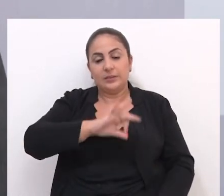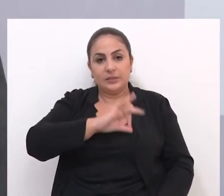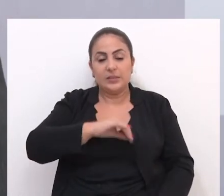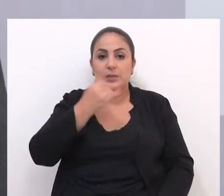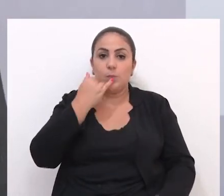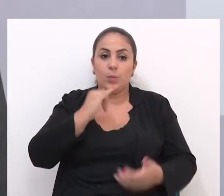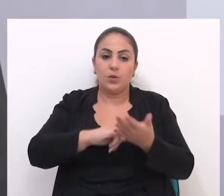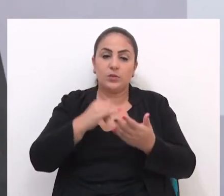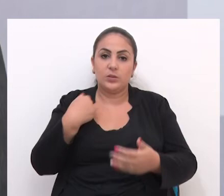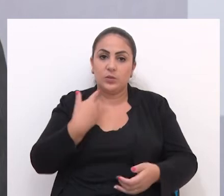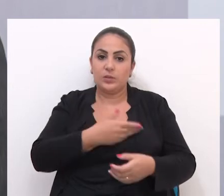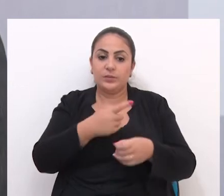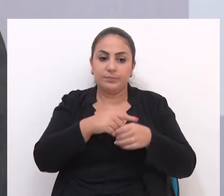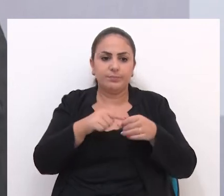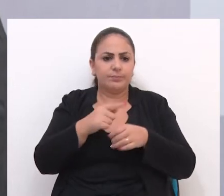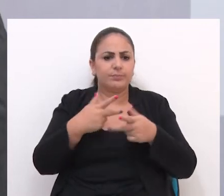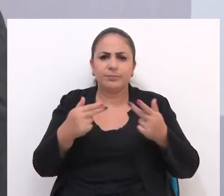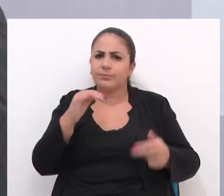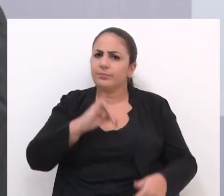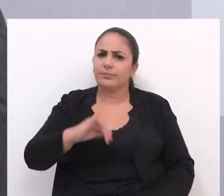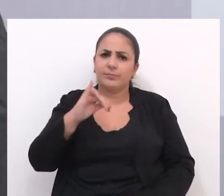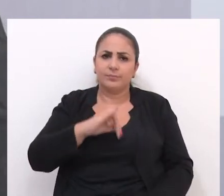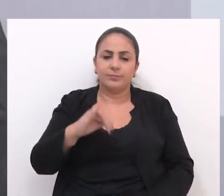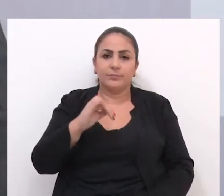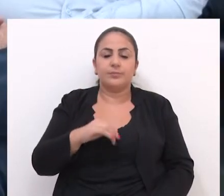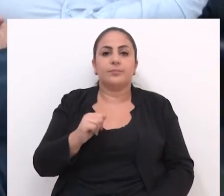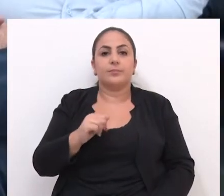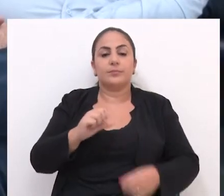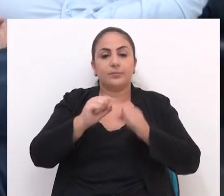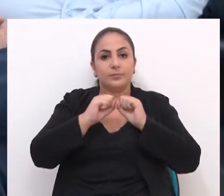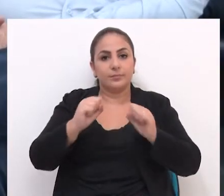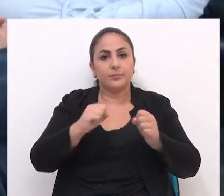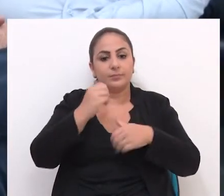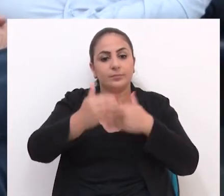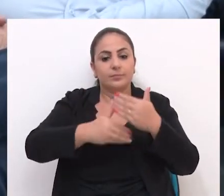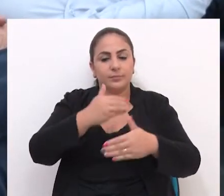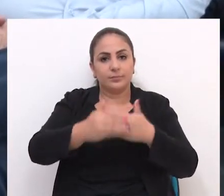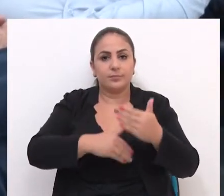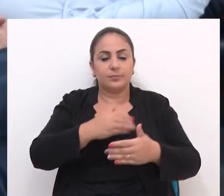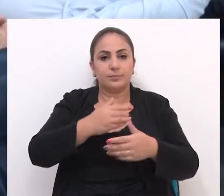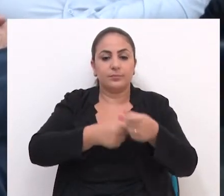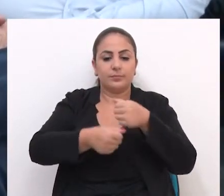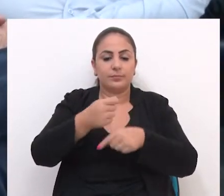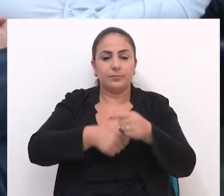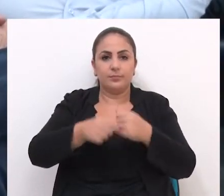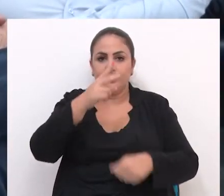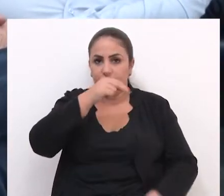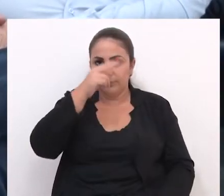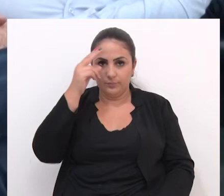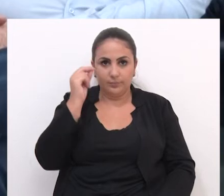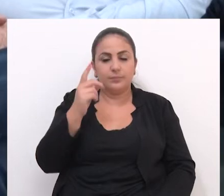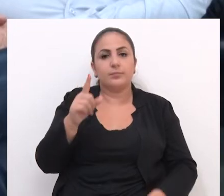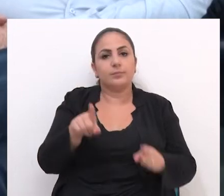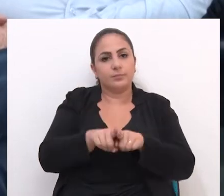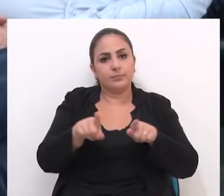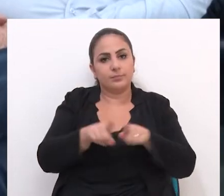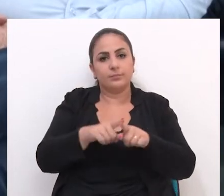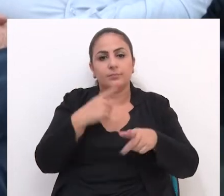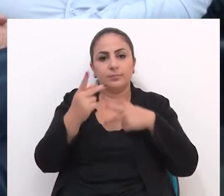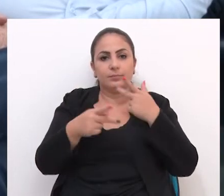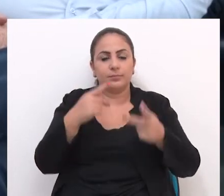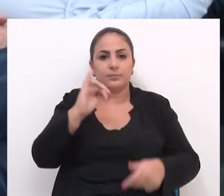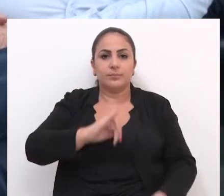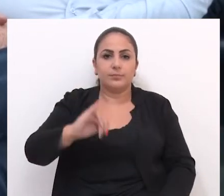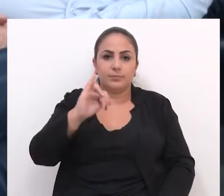renda, né, impostos para a nossa cidade, e isso é uma coisa muito importante. O secretário de Desenvolvimento Econômico do município